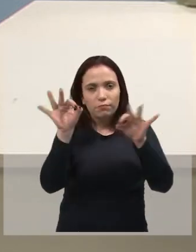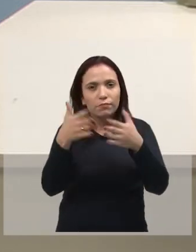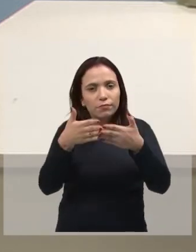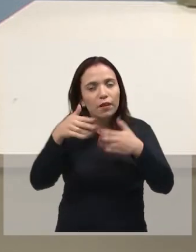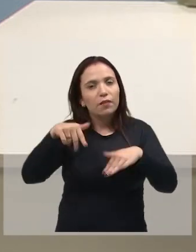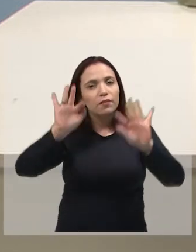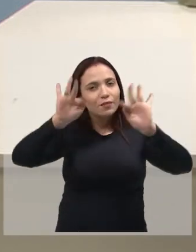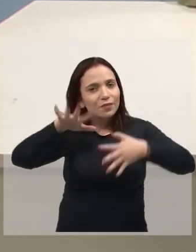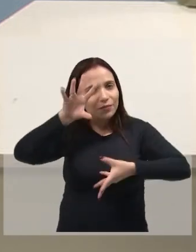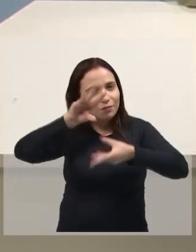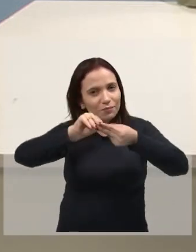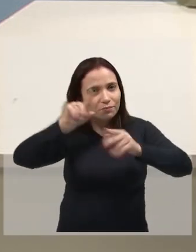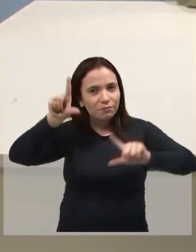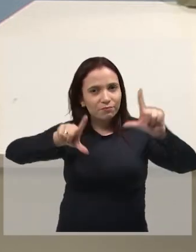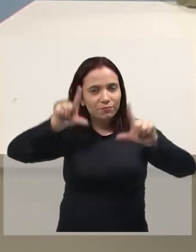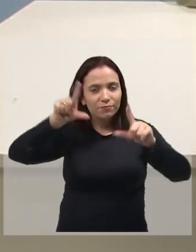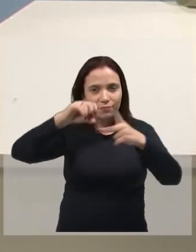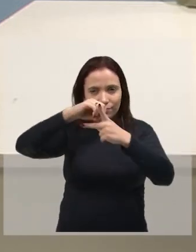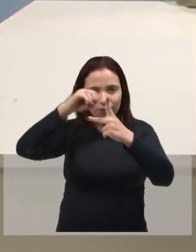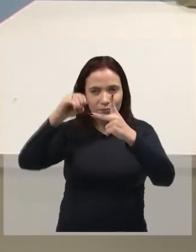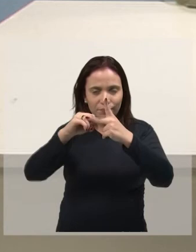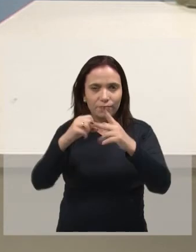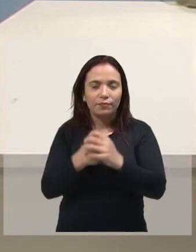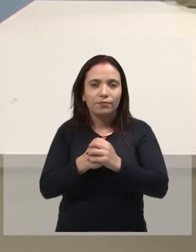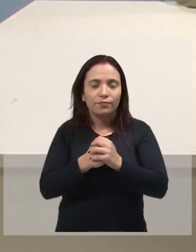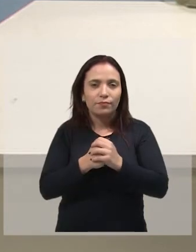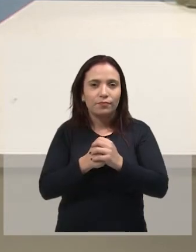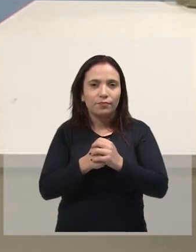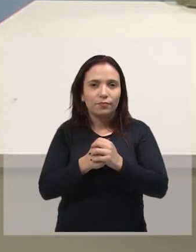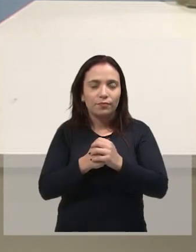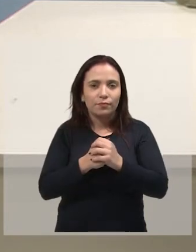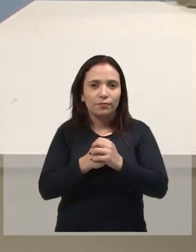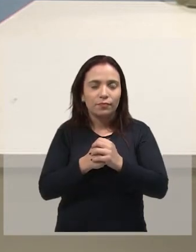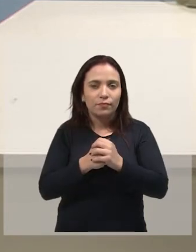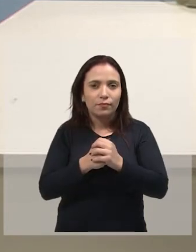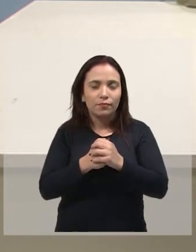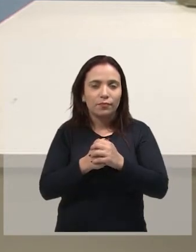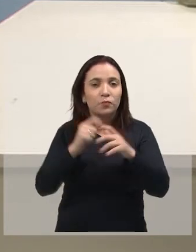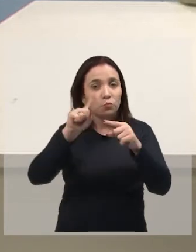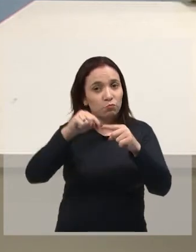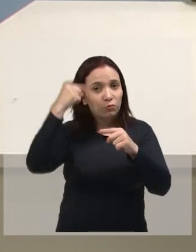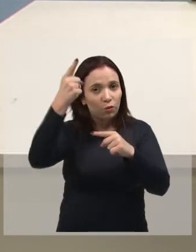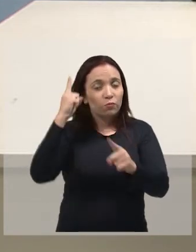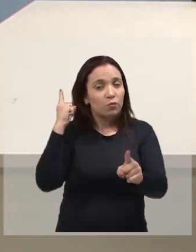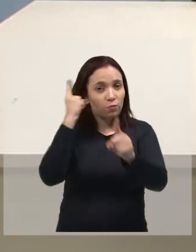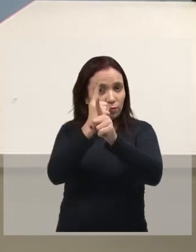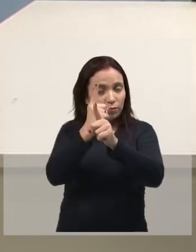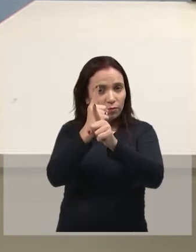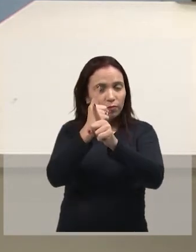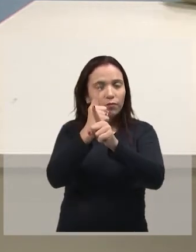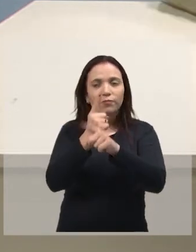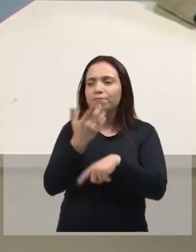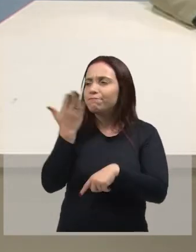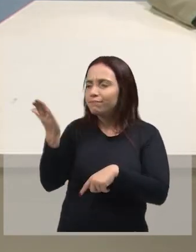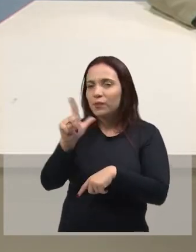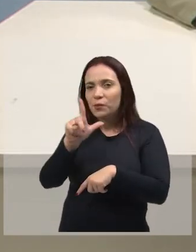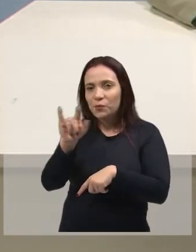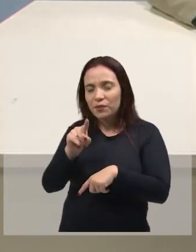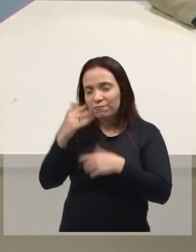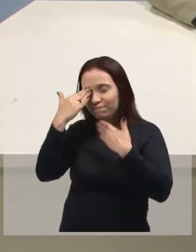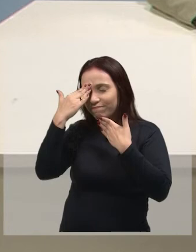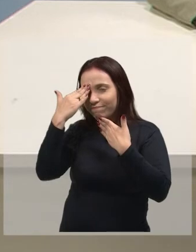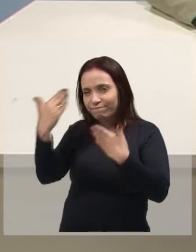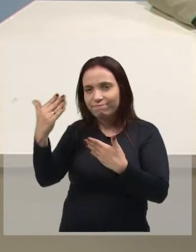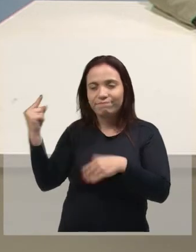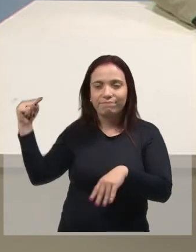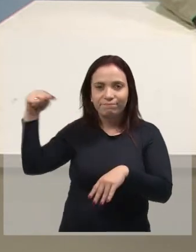para ir encerrando o programa Pela Ordem. Viram no vosso programa. Com certeza, com certeza. Luiz Cláudio Ferreira Barbosa, Eu que obrigado agradeço, pela